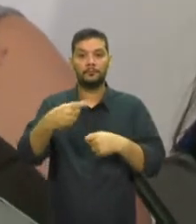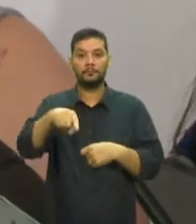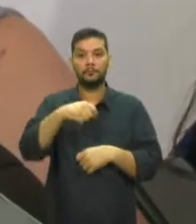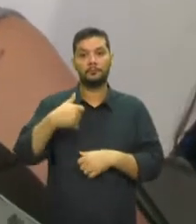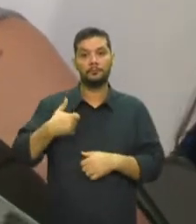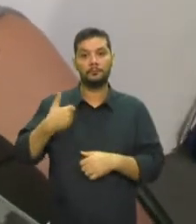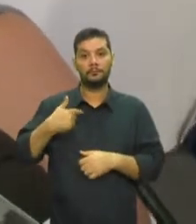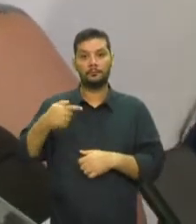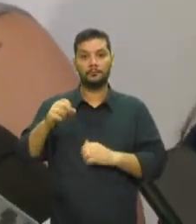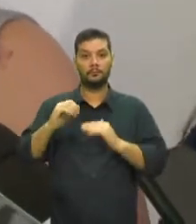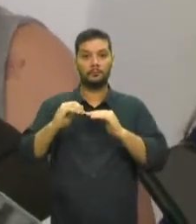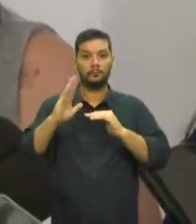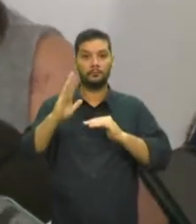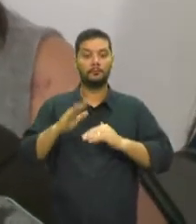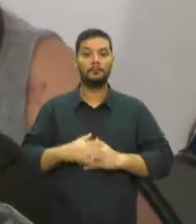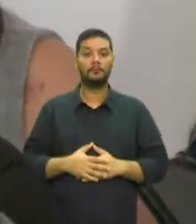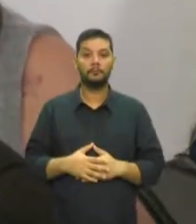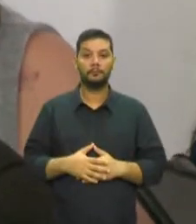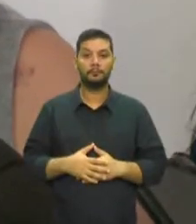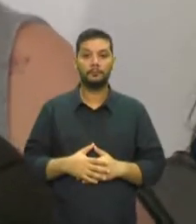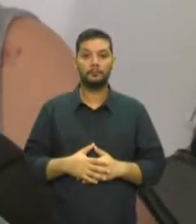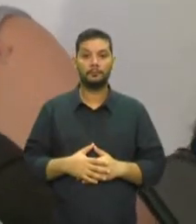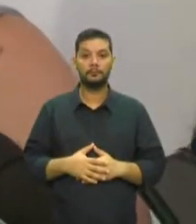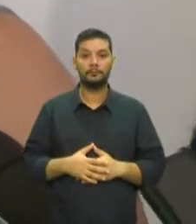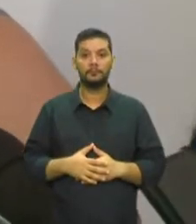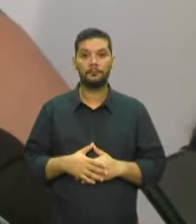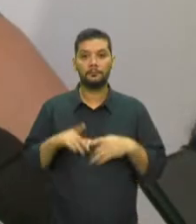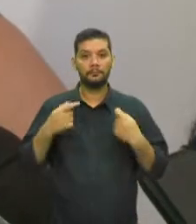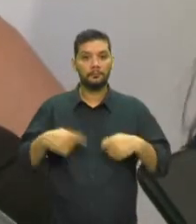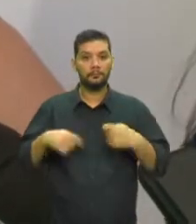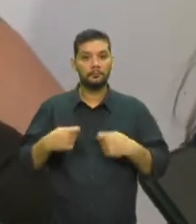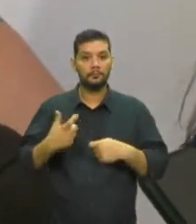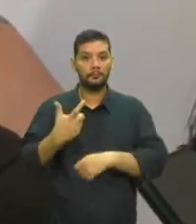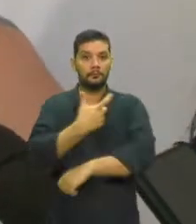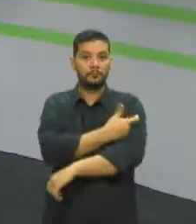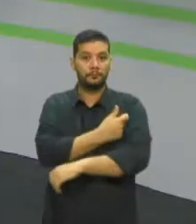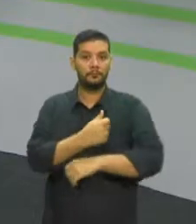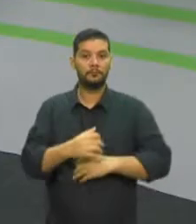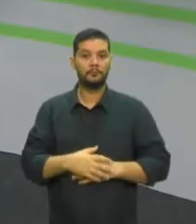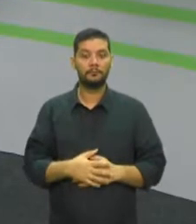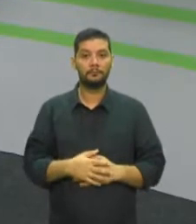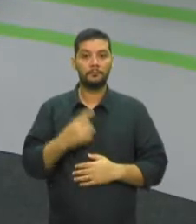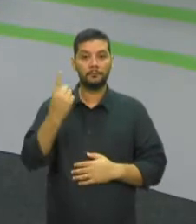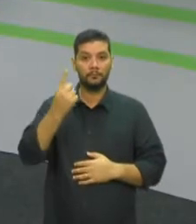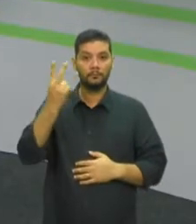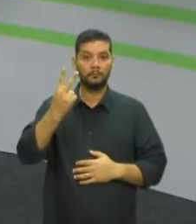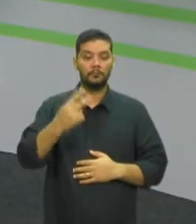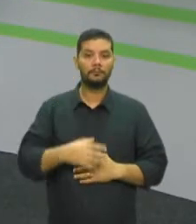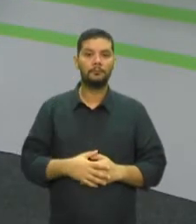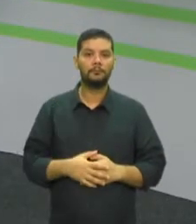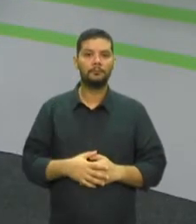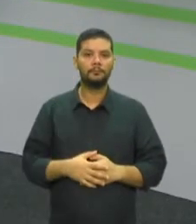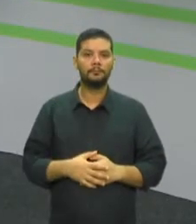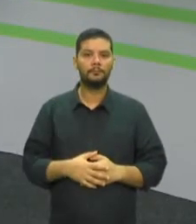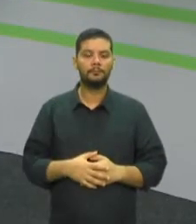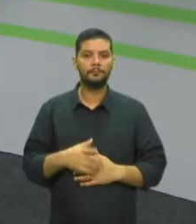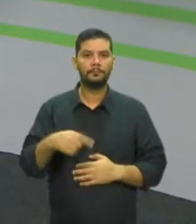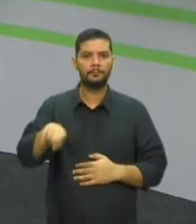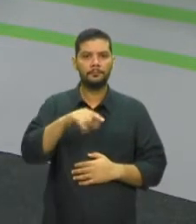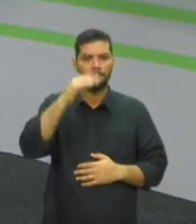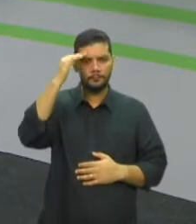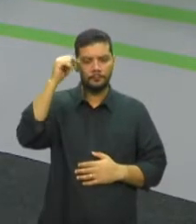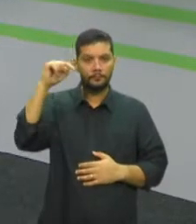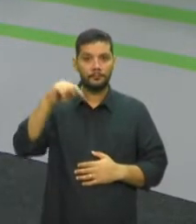70 anos. Então, é preciso pelo menos ter feito as primeiras doses. Você sabia que no Brasil, a cada